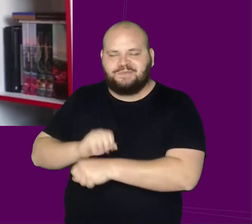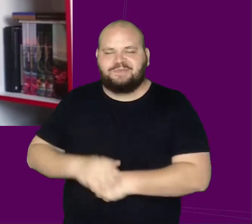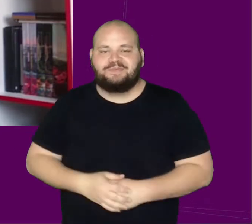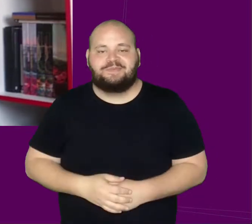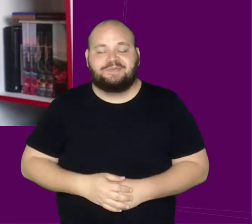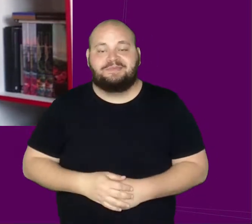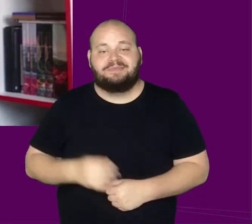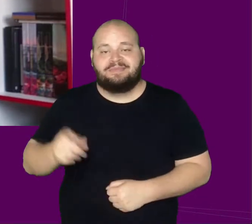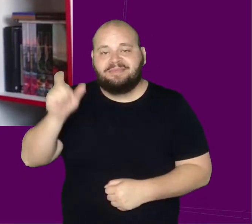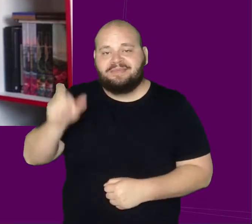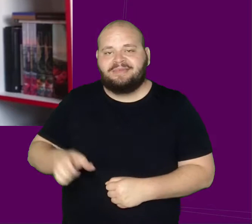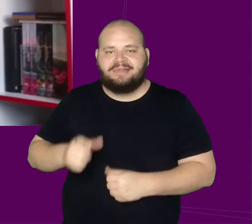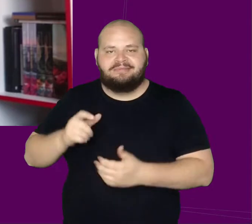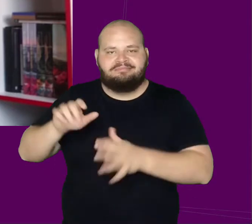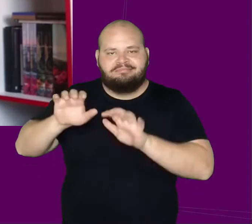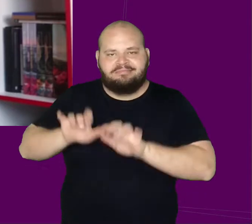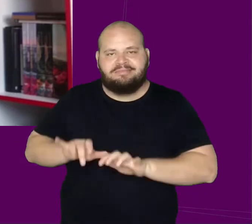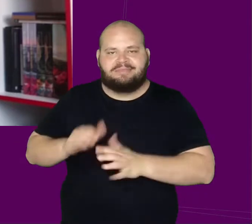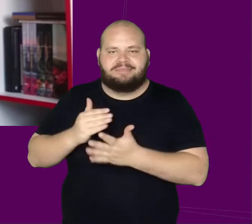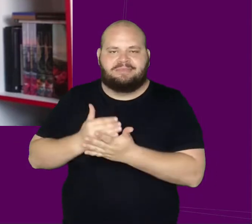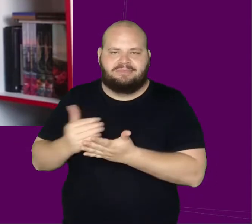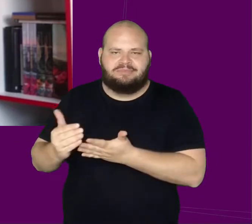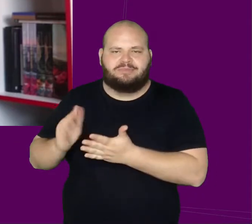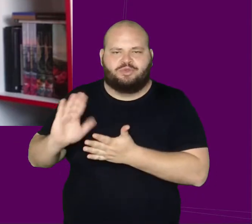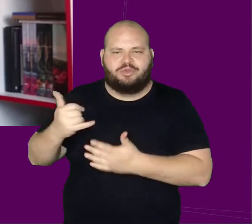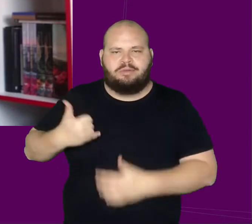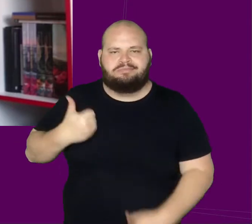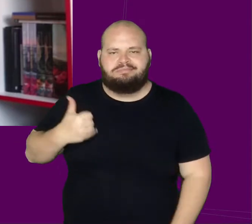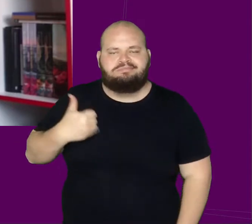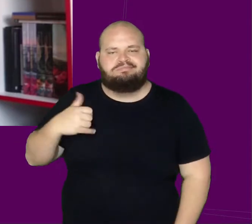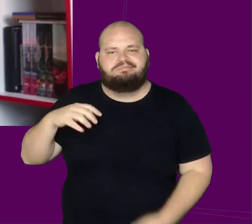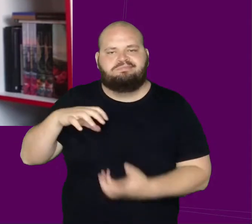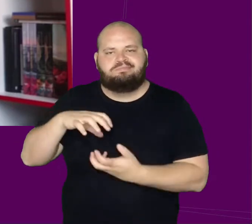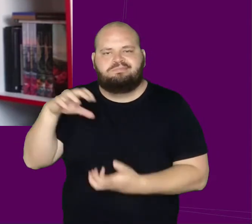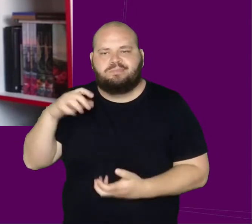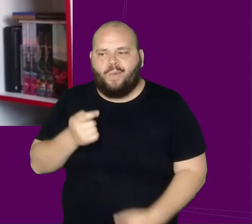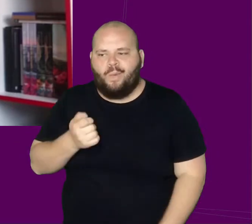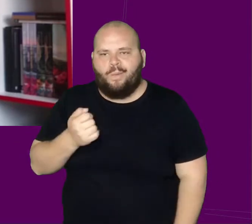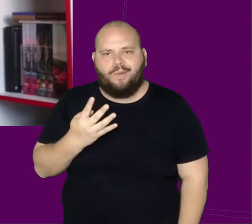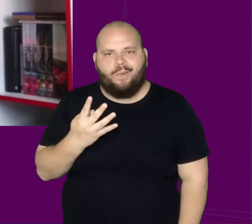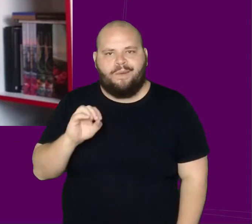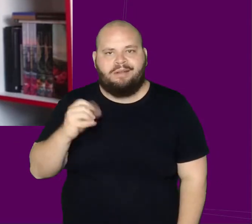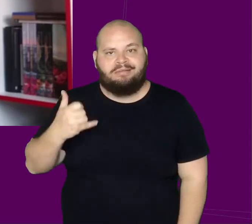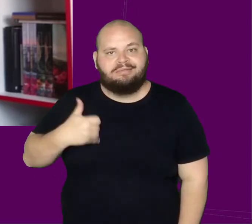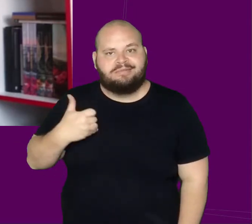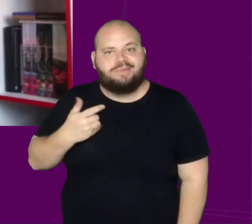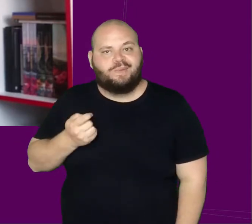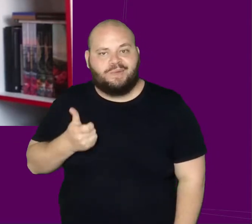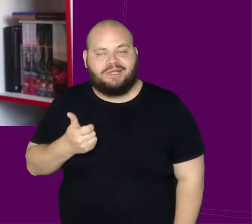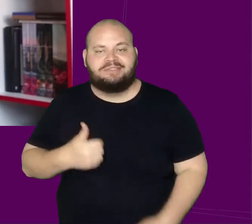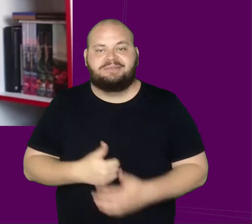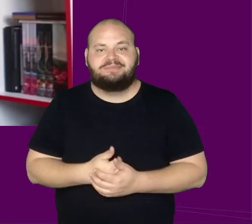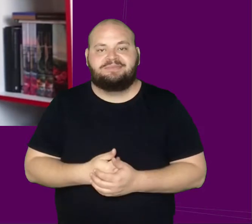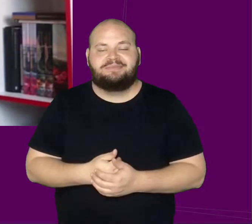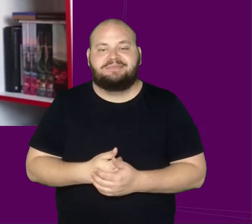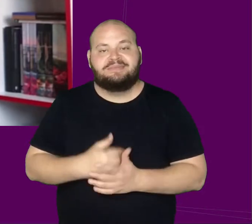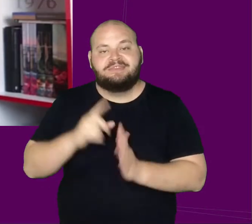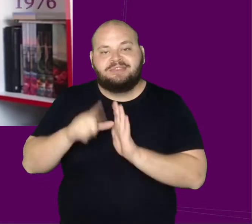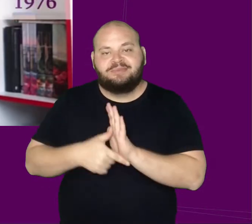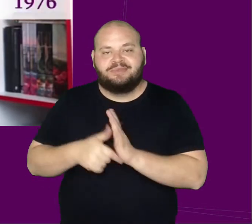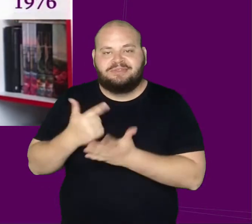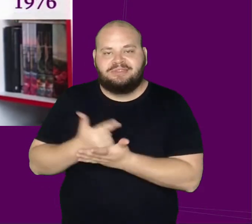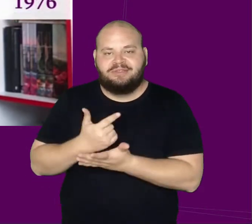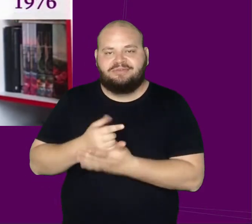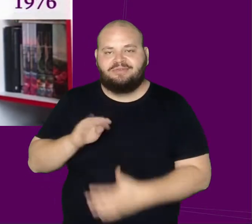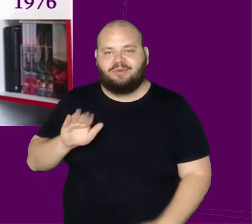E ela escreveu um pouco mais velha, ela começou a escrever quase com seus 40 anos e publicou